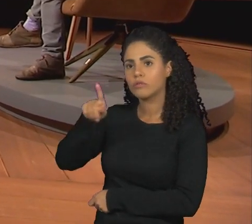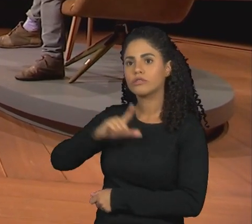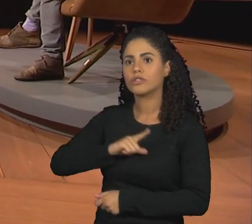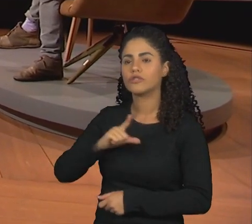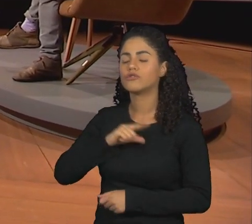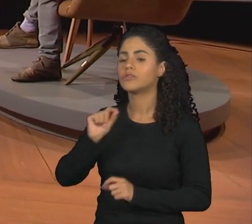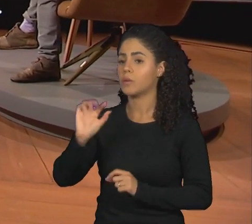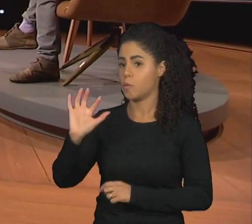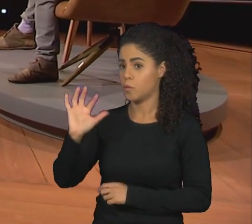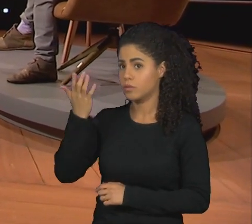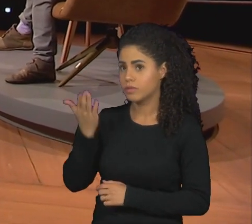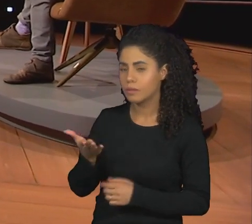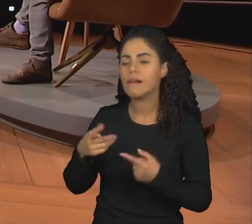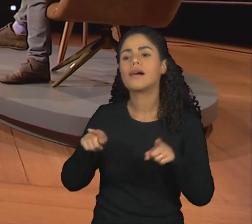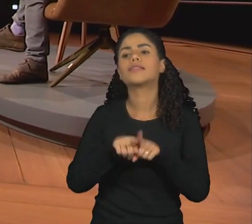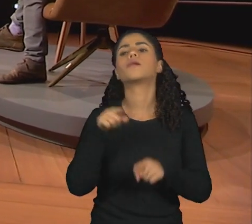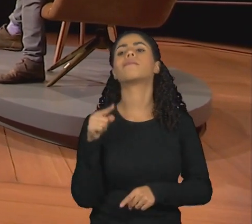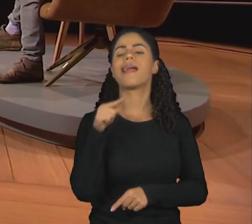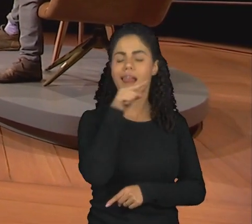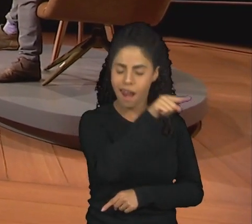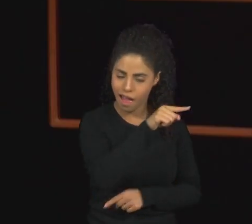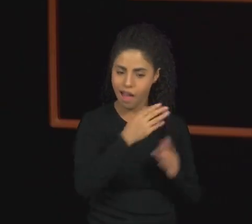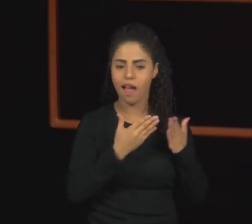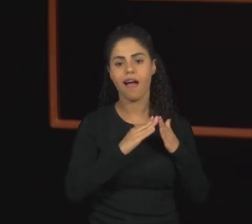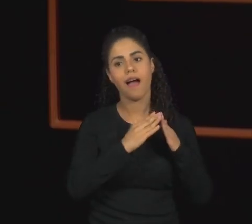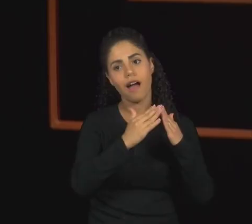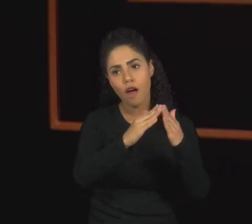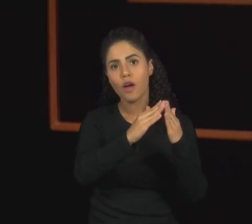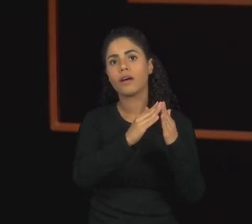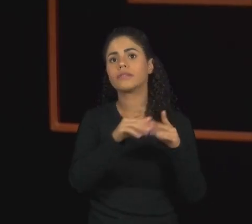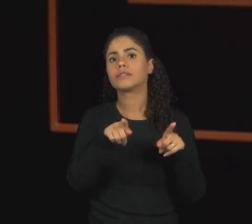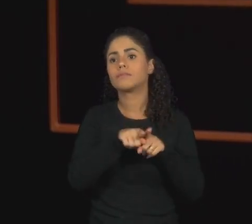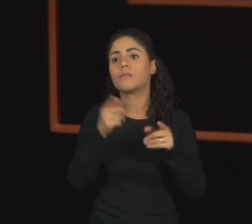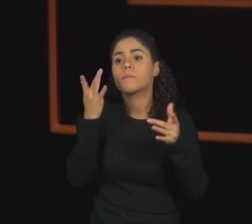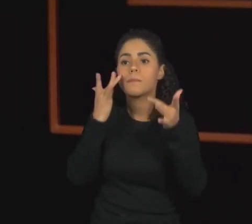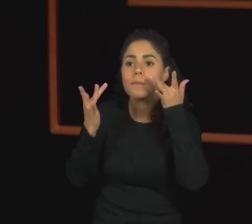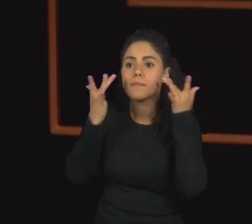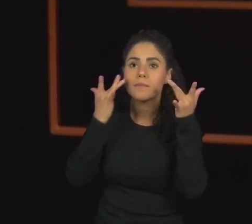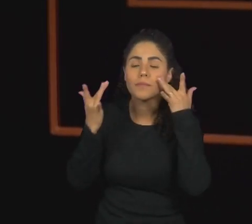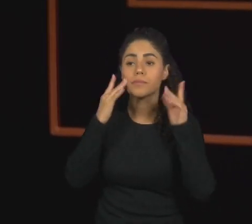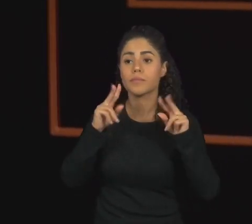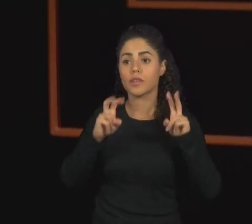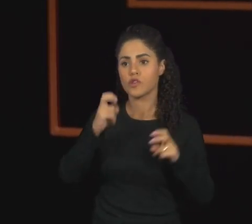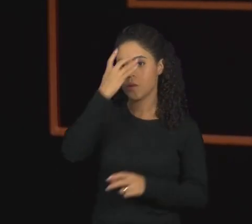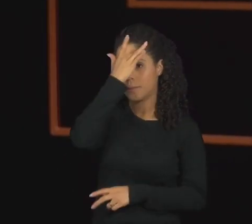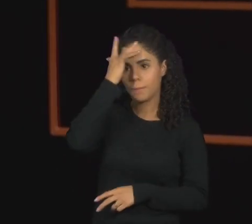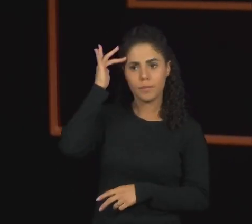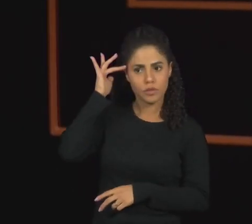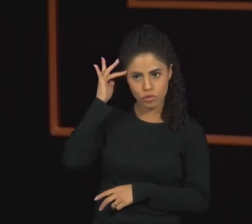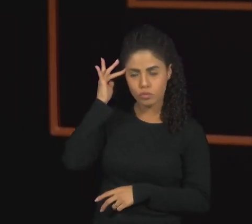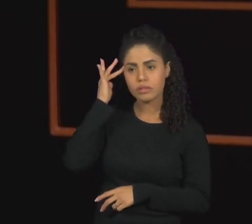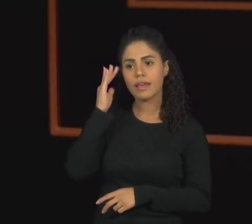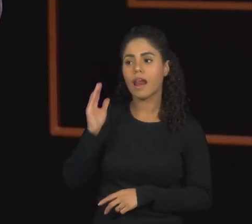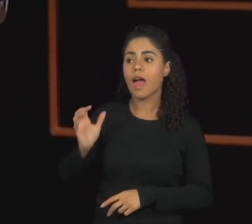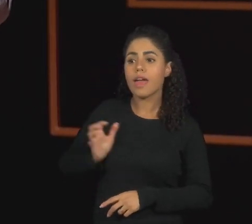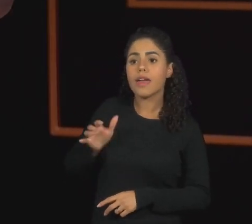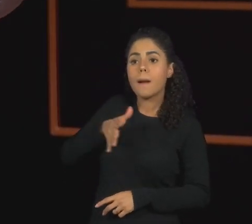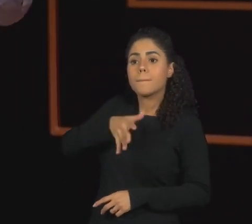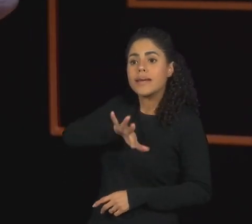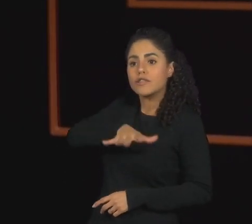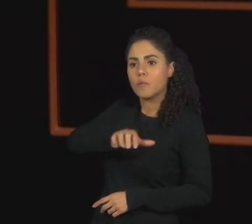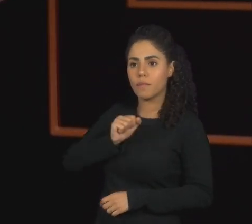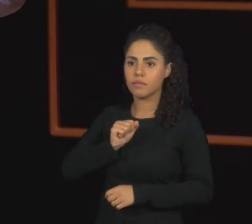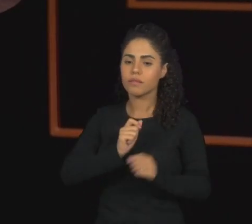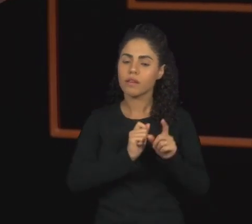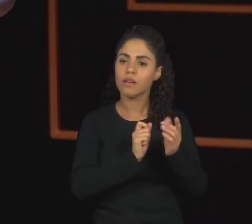Chuva Traz, que também foi feita lá no casarão do Nós do Morro. Era uma peça sobre pessoas de classe média alta que alugavam lajes na